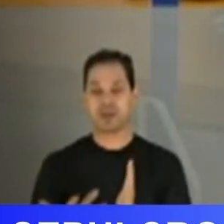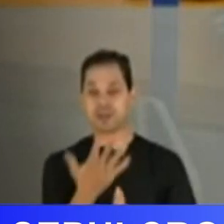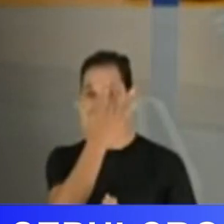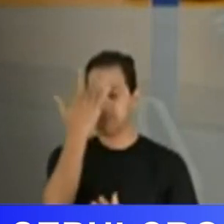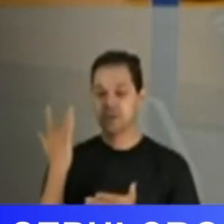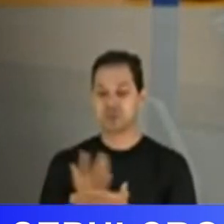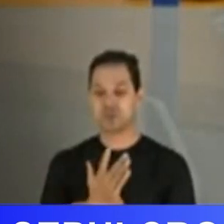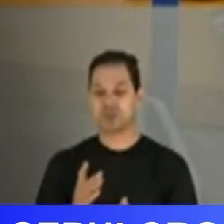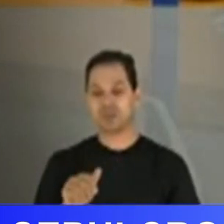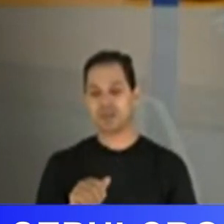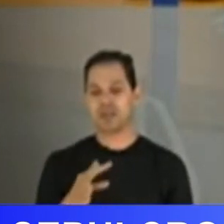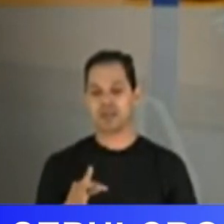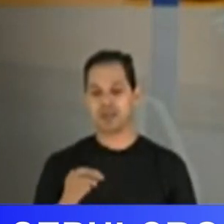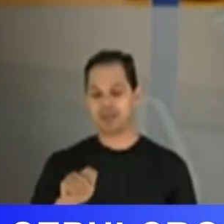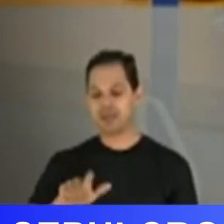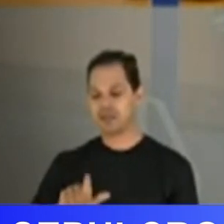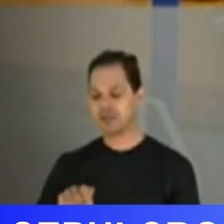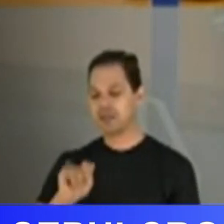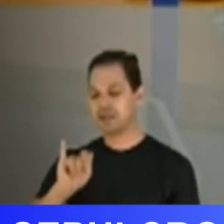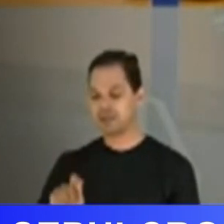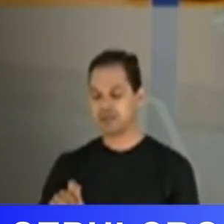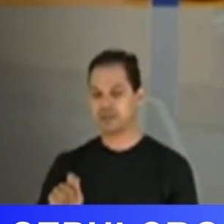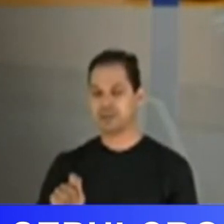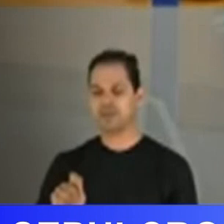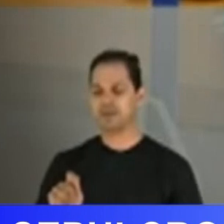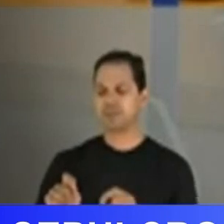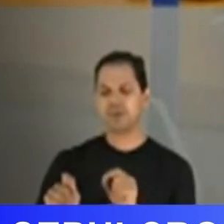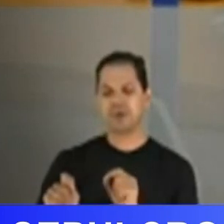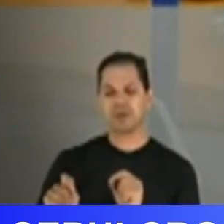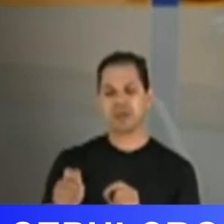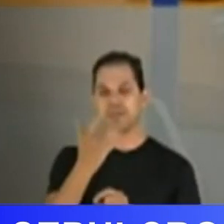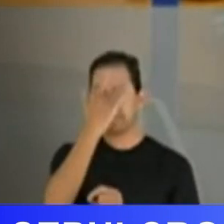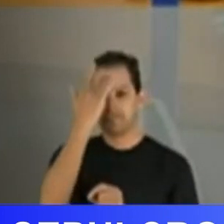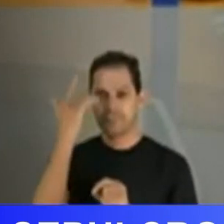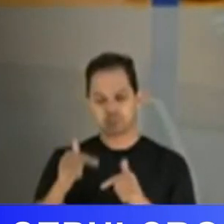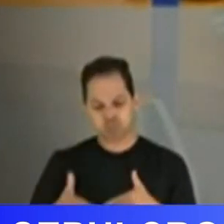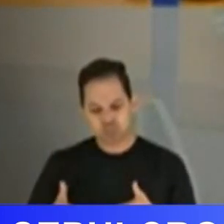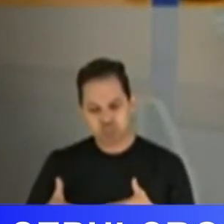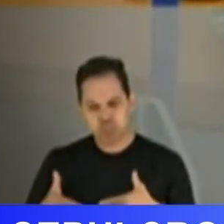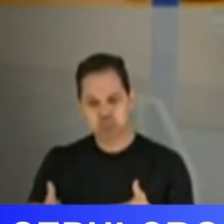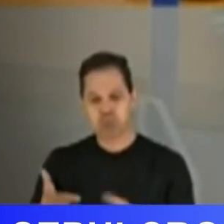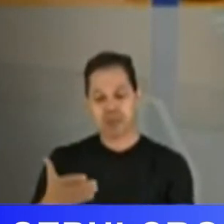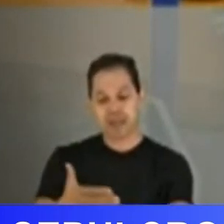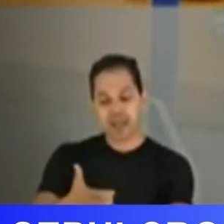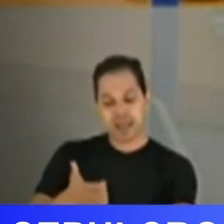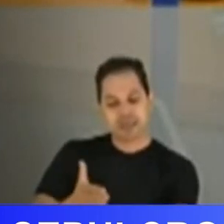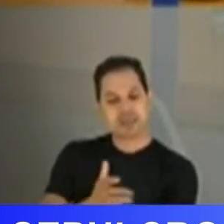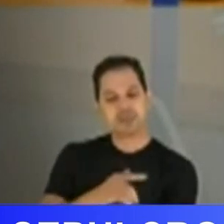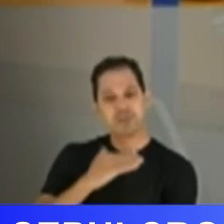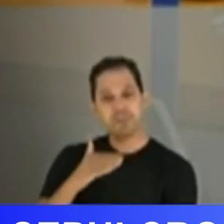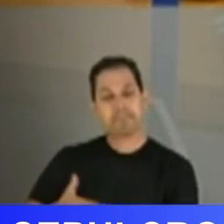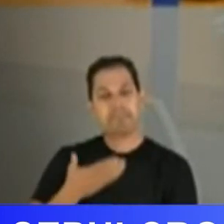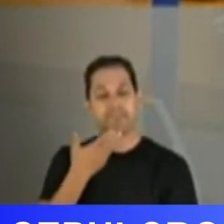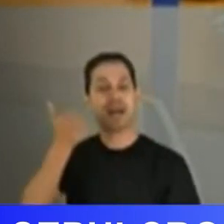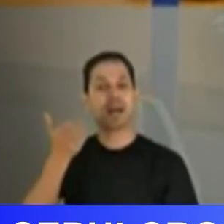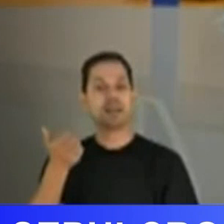era o atalaia. O atalaia é aquele que estava na linha de frente, que tinha mais acesso, que tinha mais